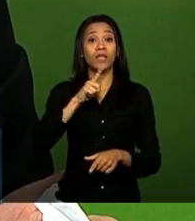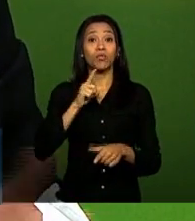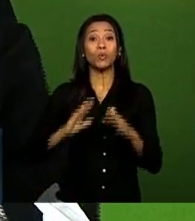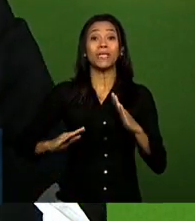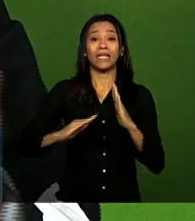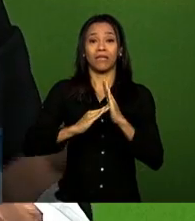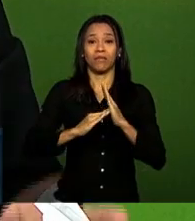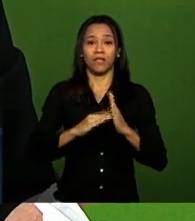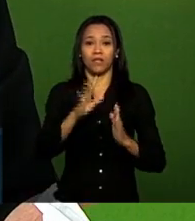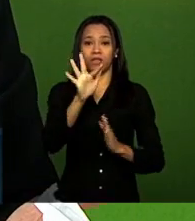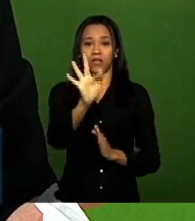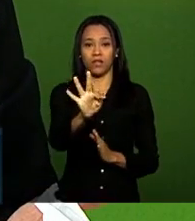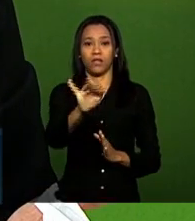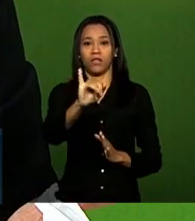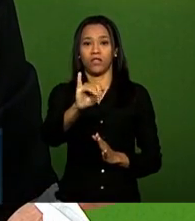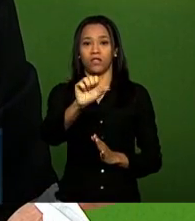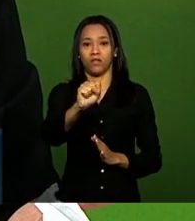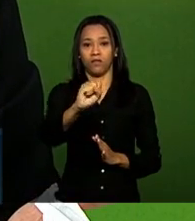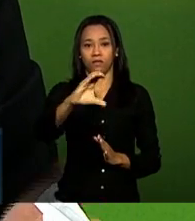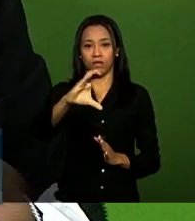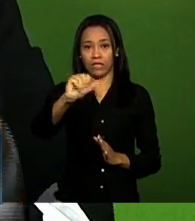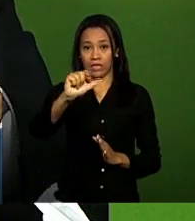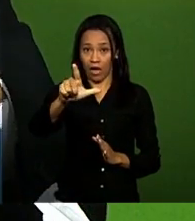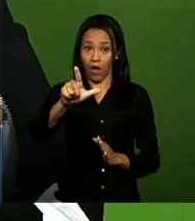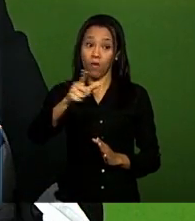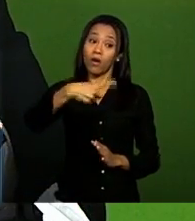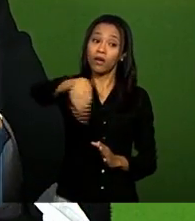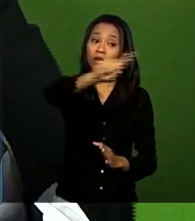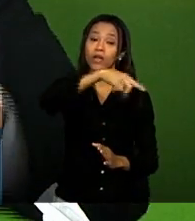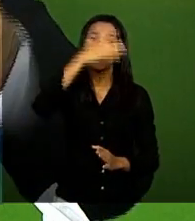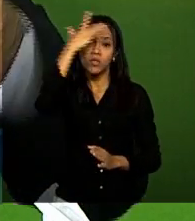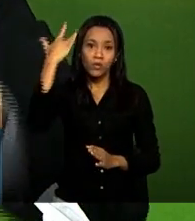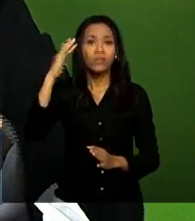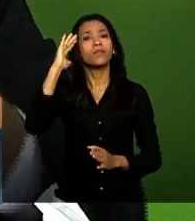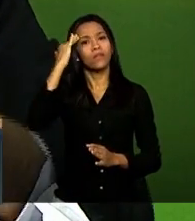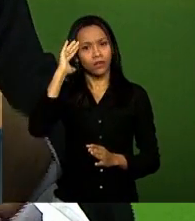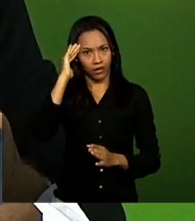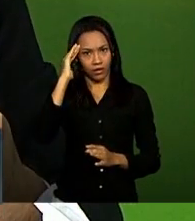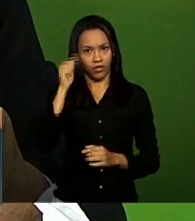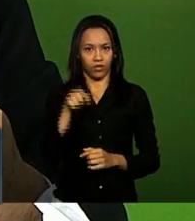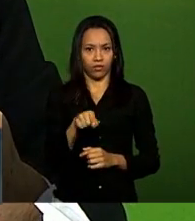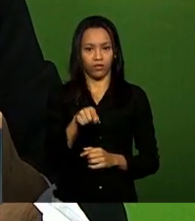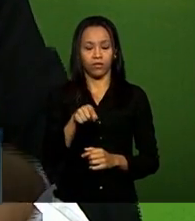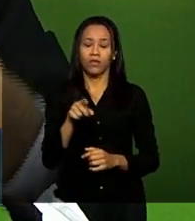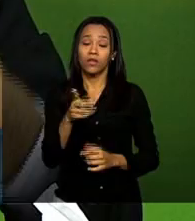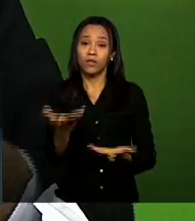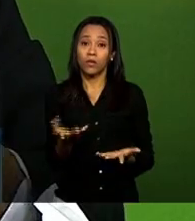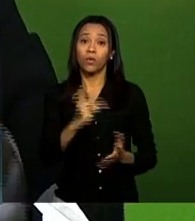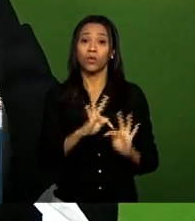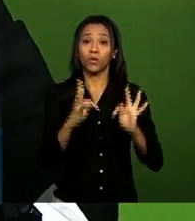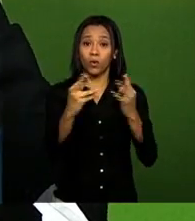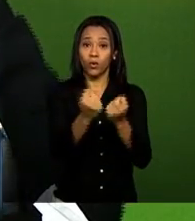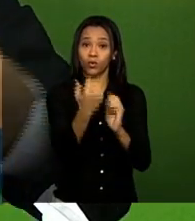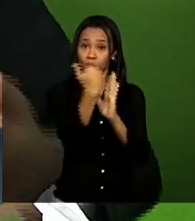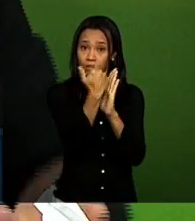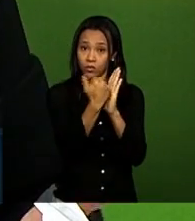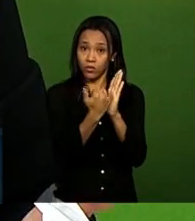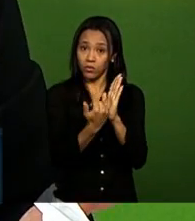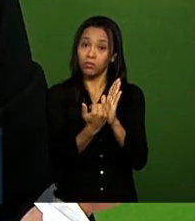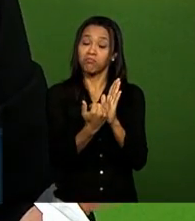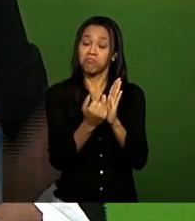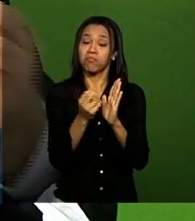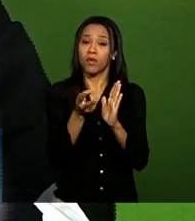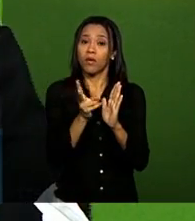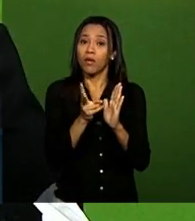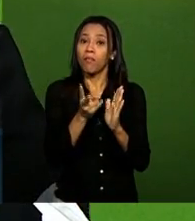assim população entende isto nós temos limites todos os programas preservam de jur Claro que